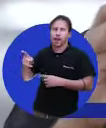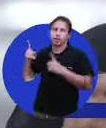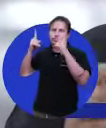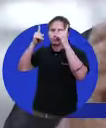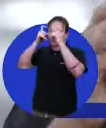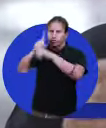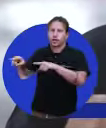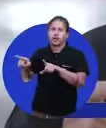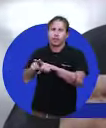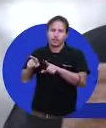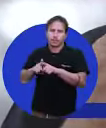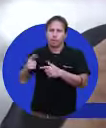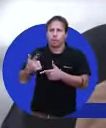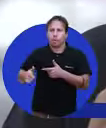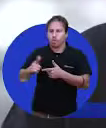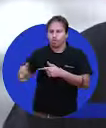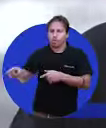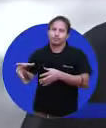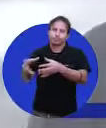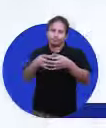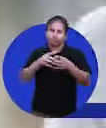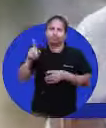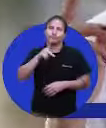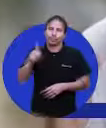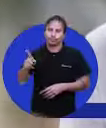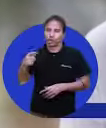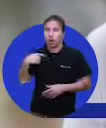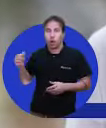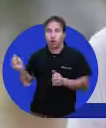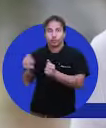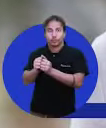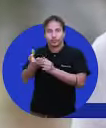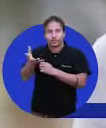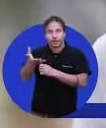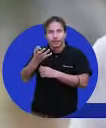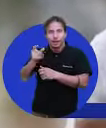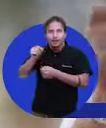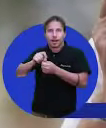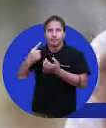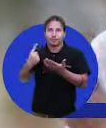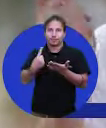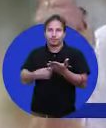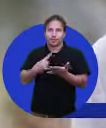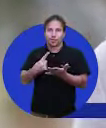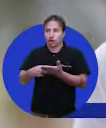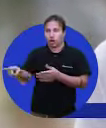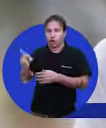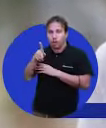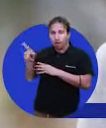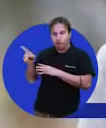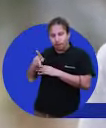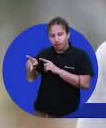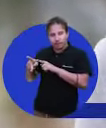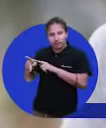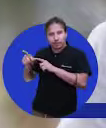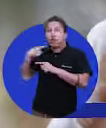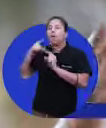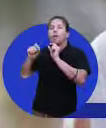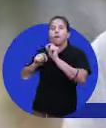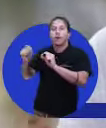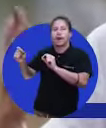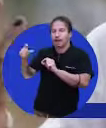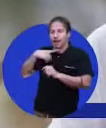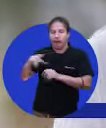das dificuldades e os desafios da nossa classe. E juntos queremos fazer o compromisso com os professores